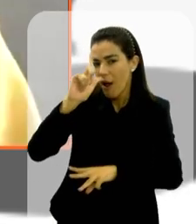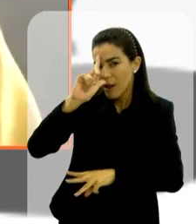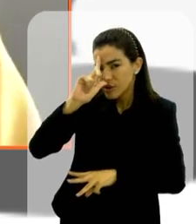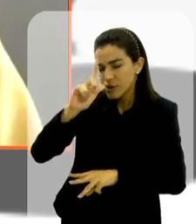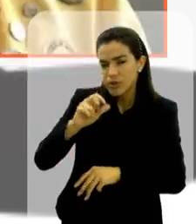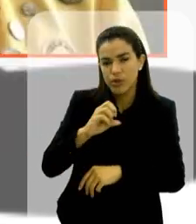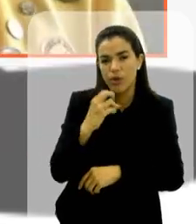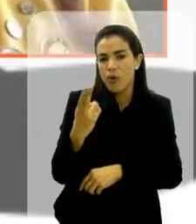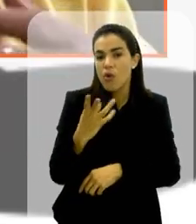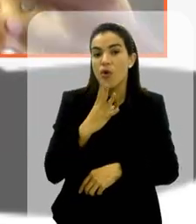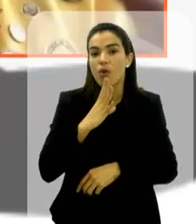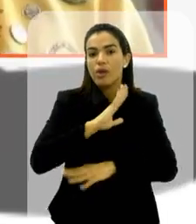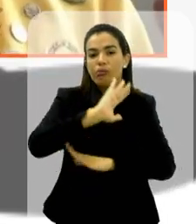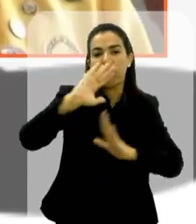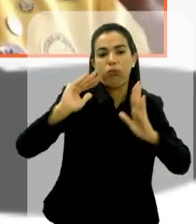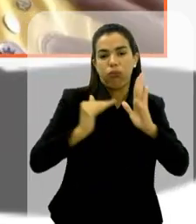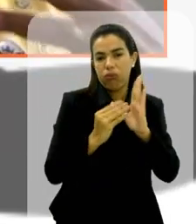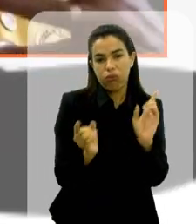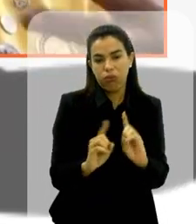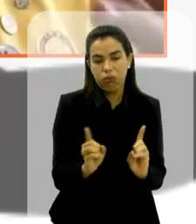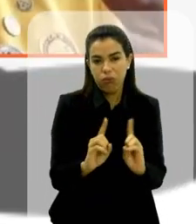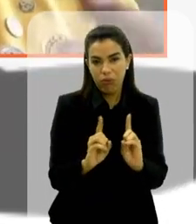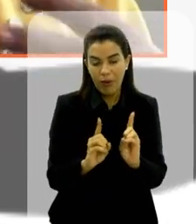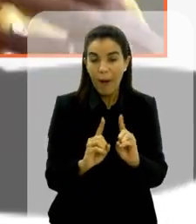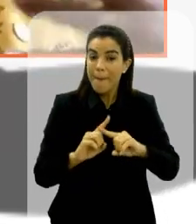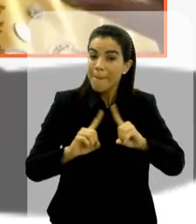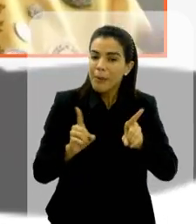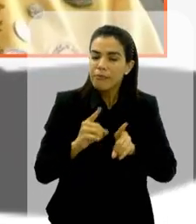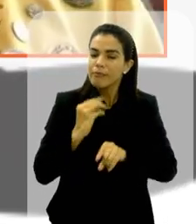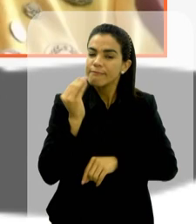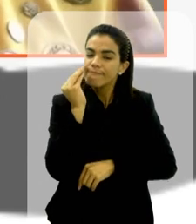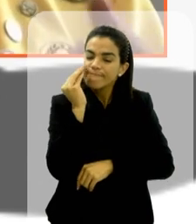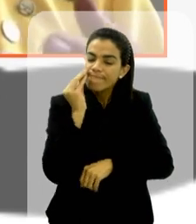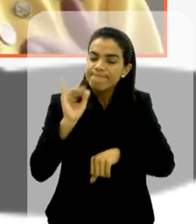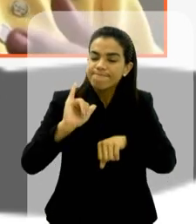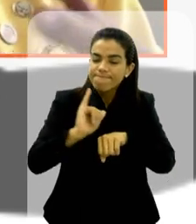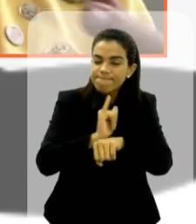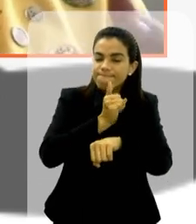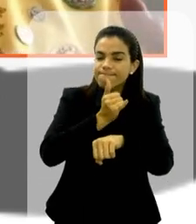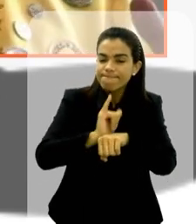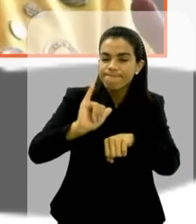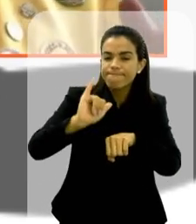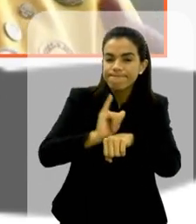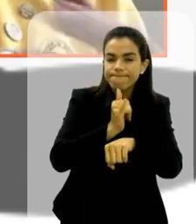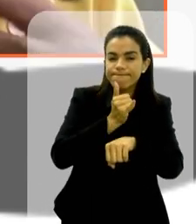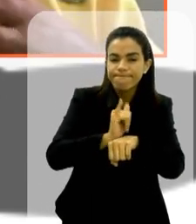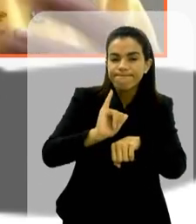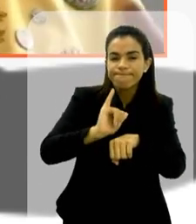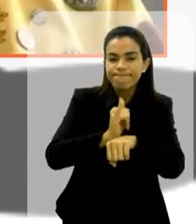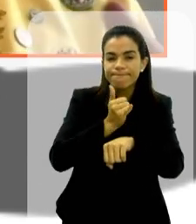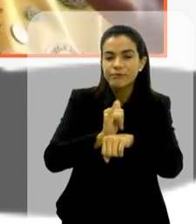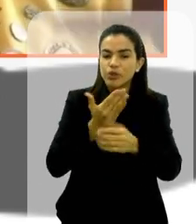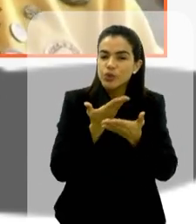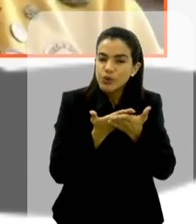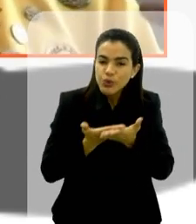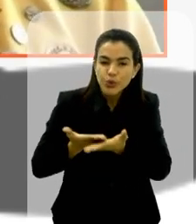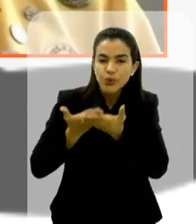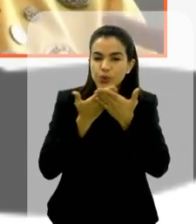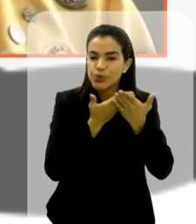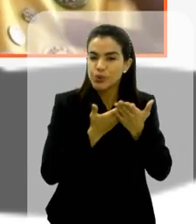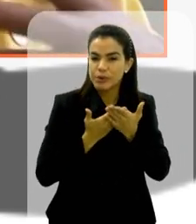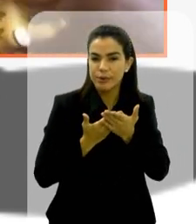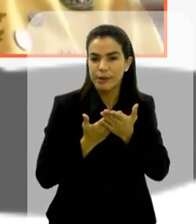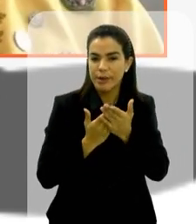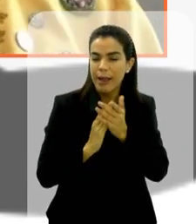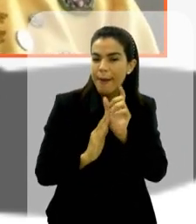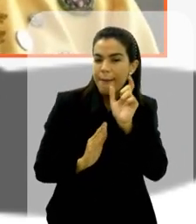conheça essas palavras todas. Na verdade, a gente vai tentando sempre estudar um pouco aquelas palavras